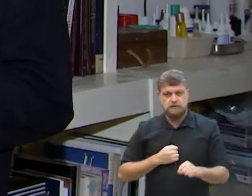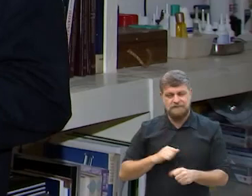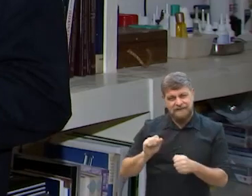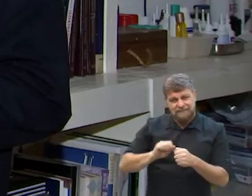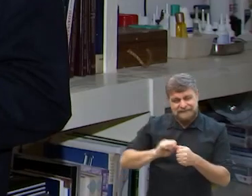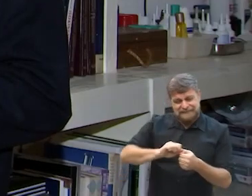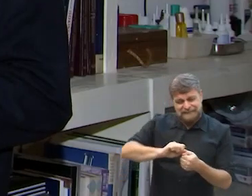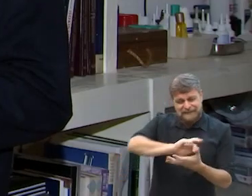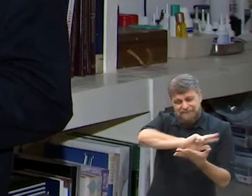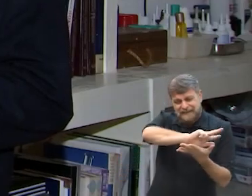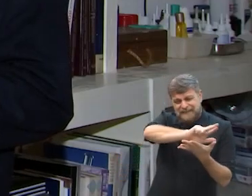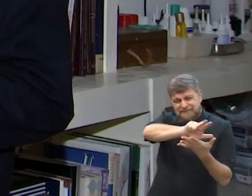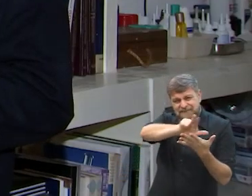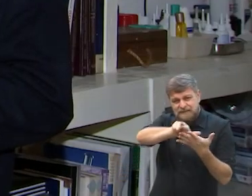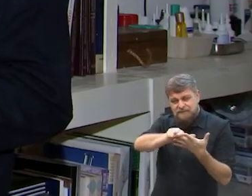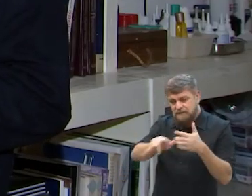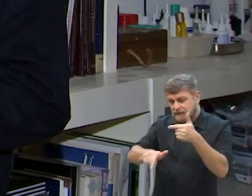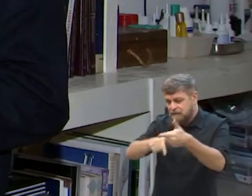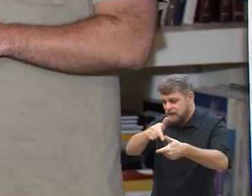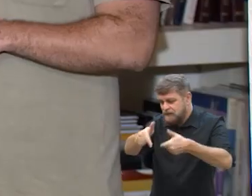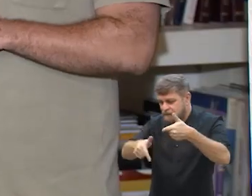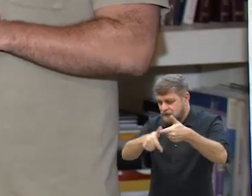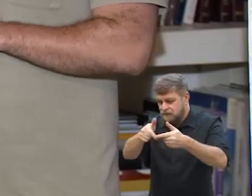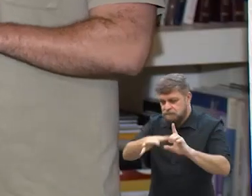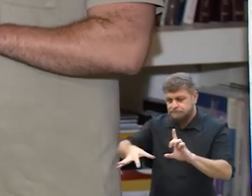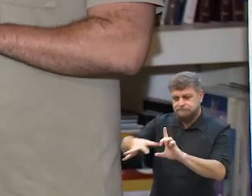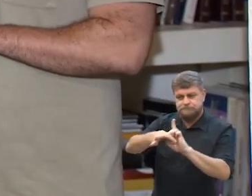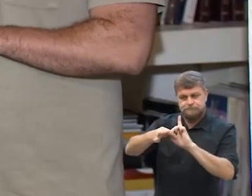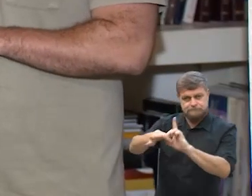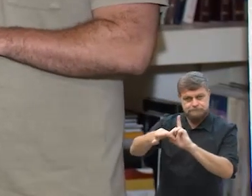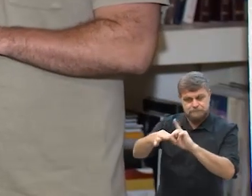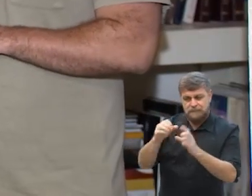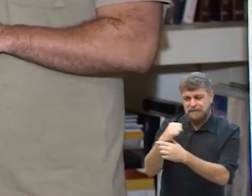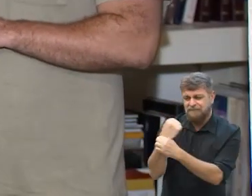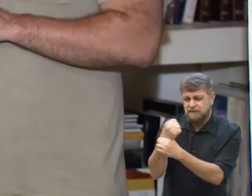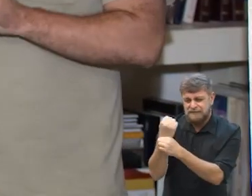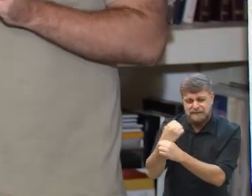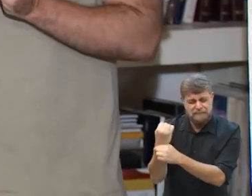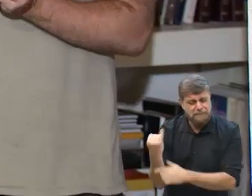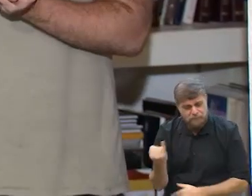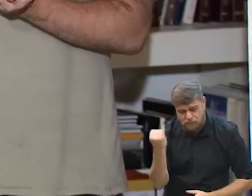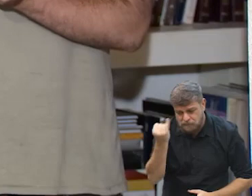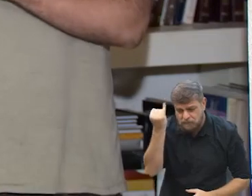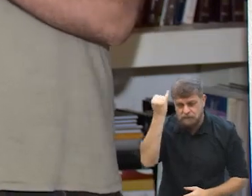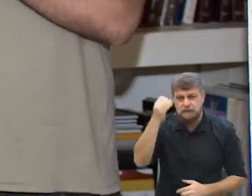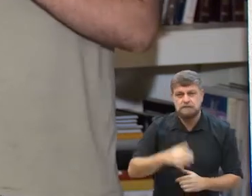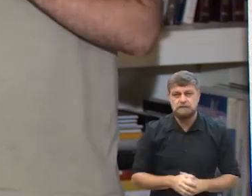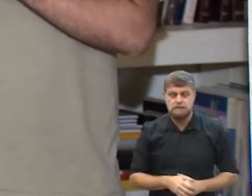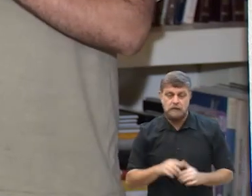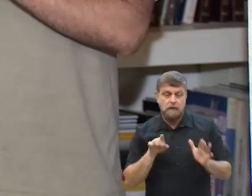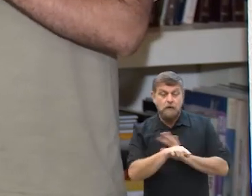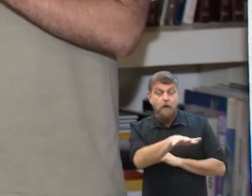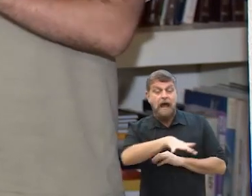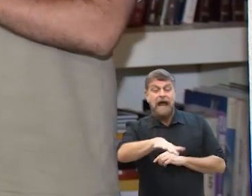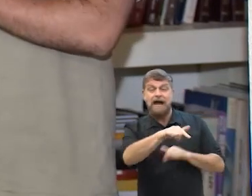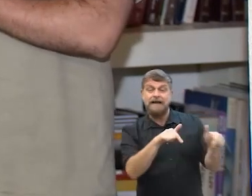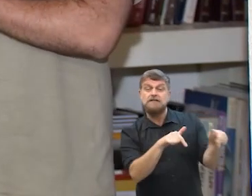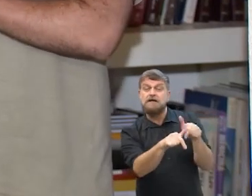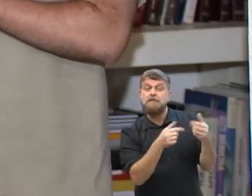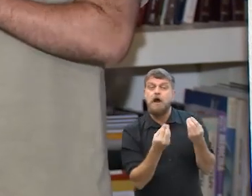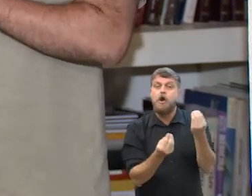várias áreas, você vai trabalhando com o seu grupo. É muito importante a fisioterapia. Entendi. E como é o mercado para o pessoal